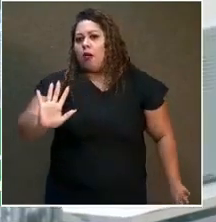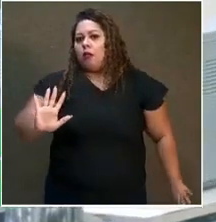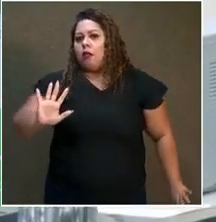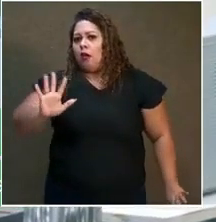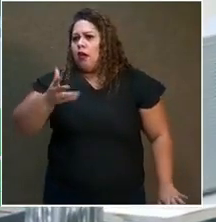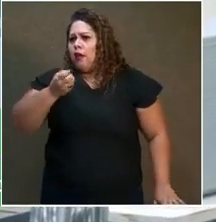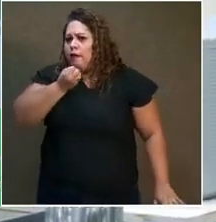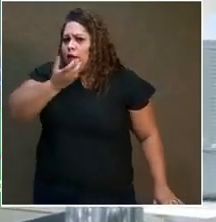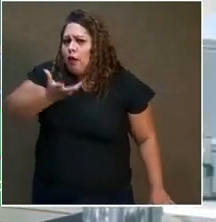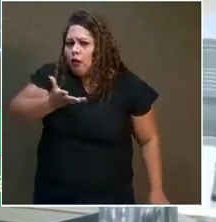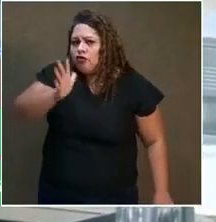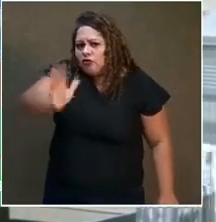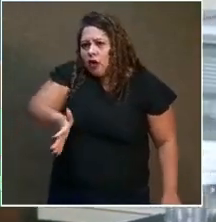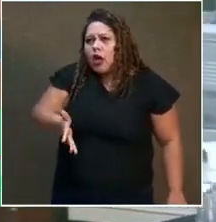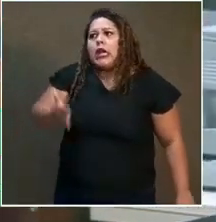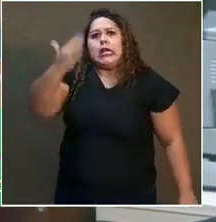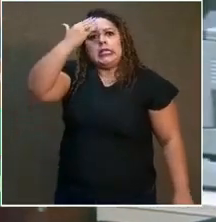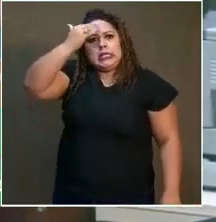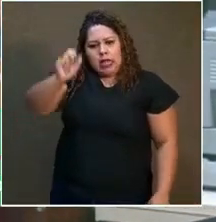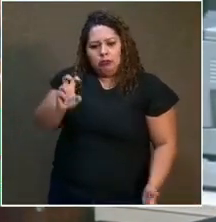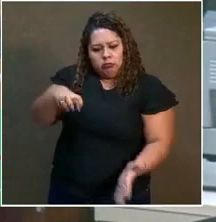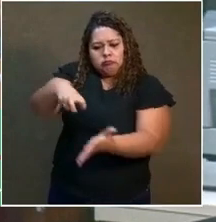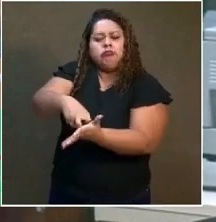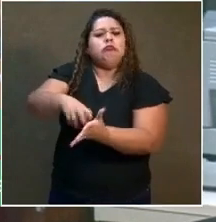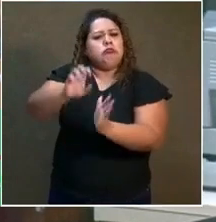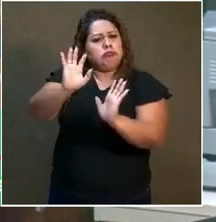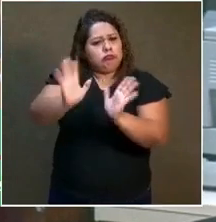e sabe que vai cumprir pena. Não é.